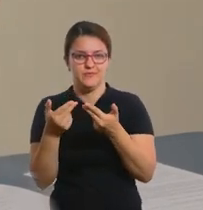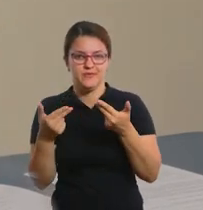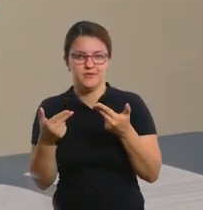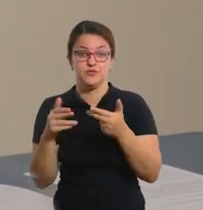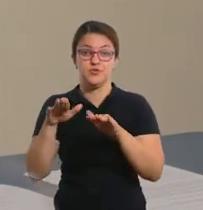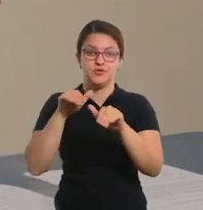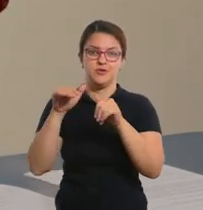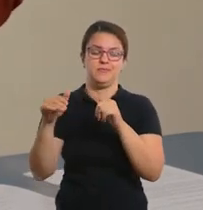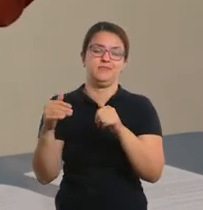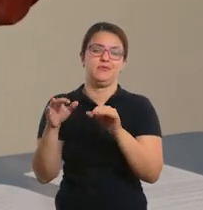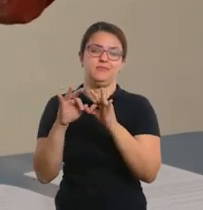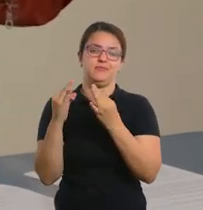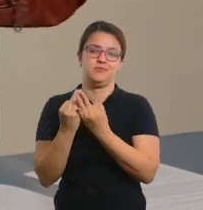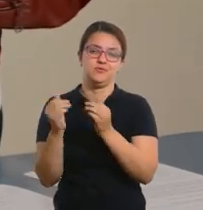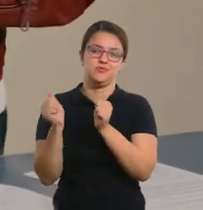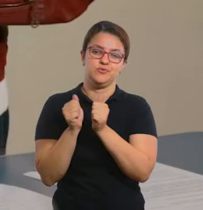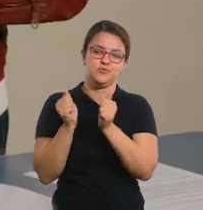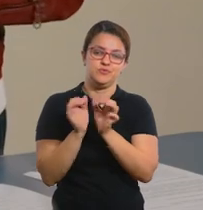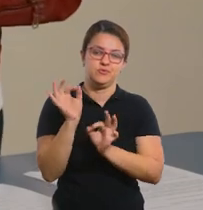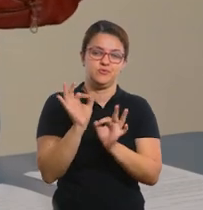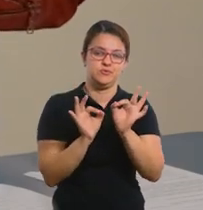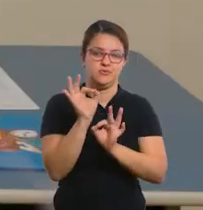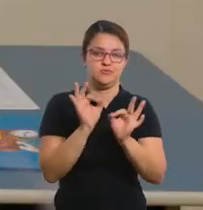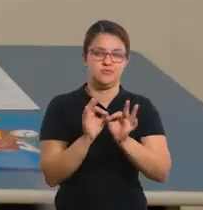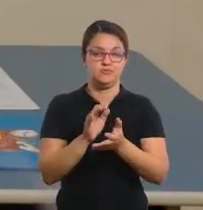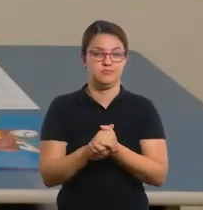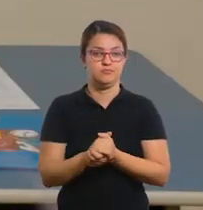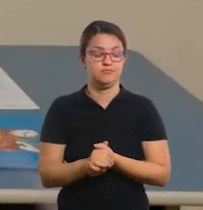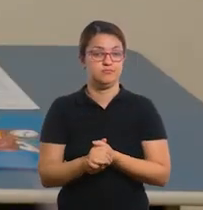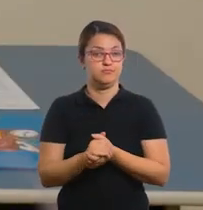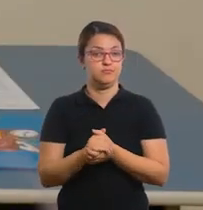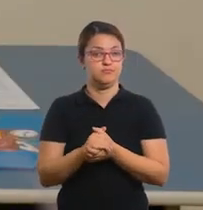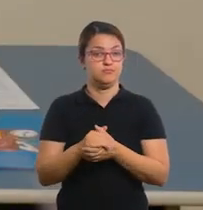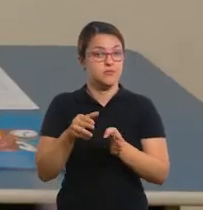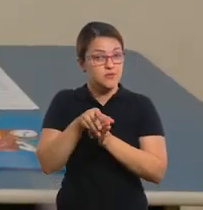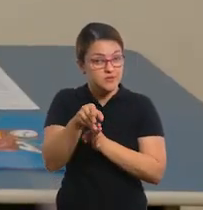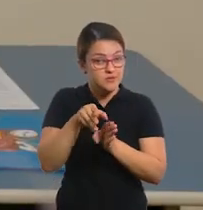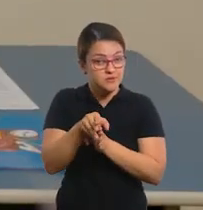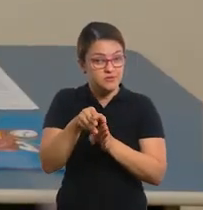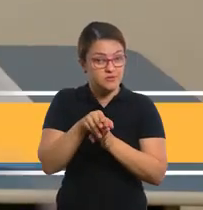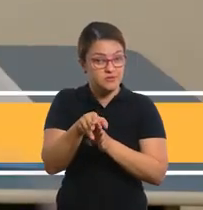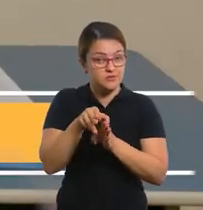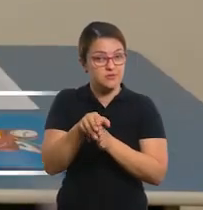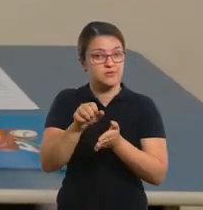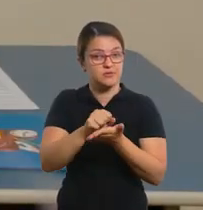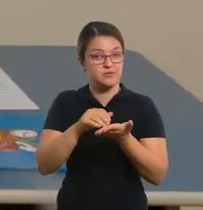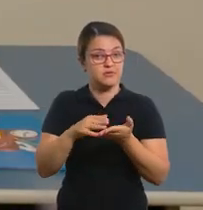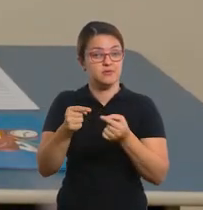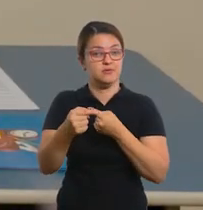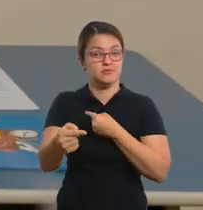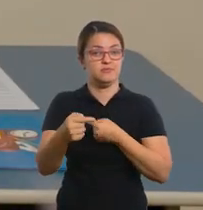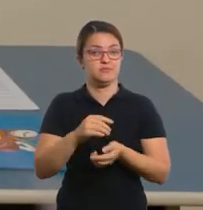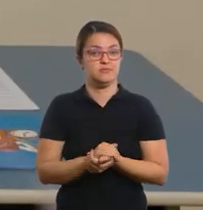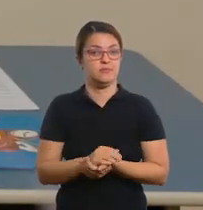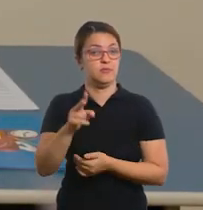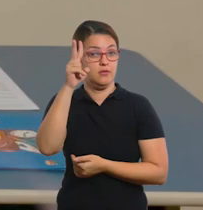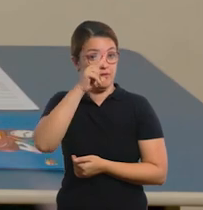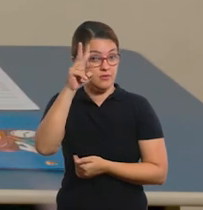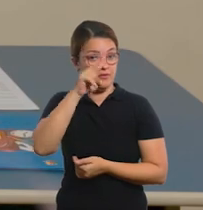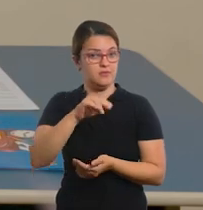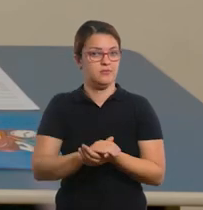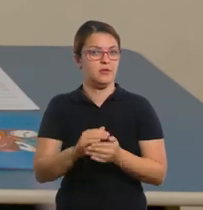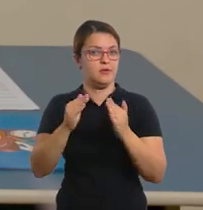vocês e vai montando as peças, ok? Essas foram as orientações para vocês realizarem as aulas dessa semana, tá?